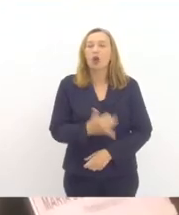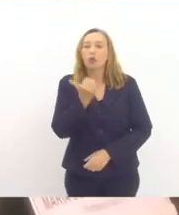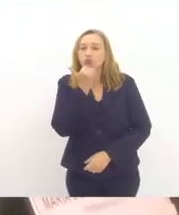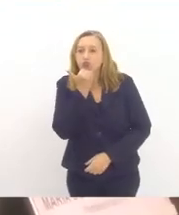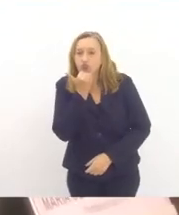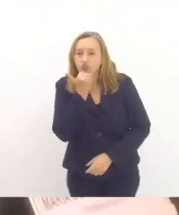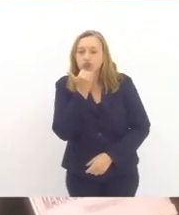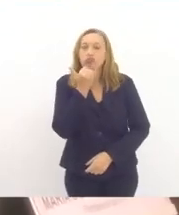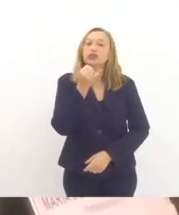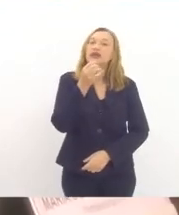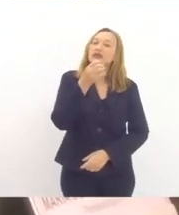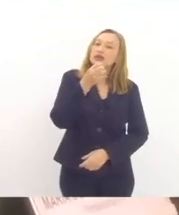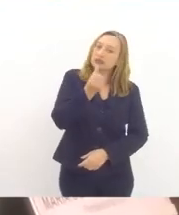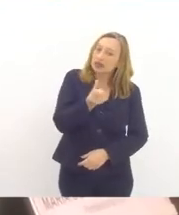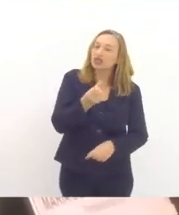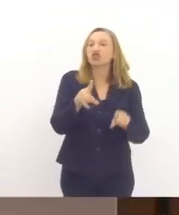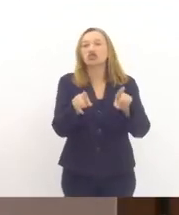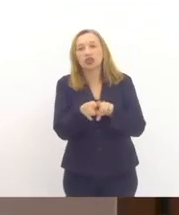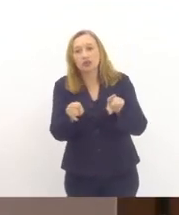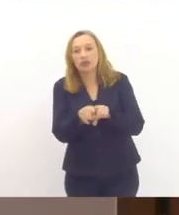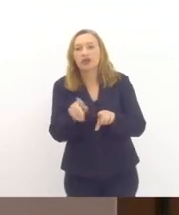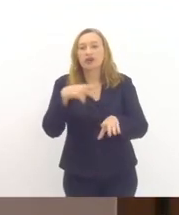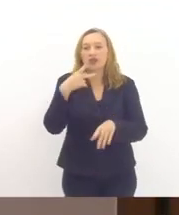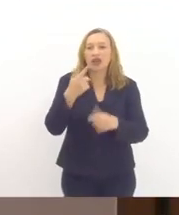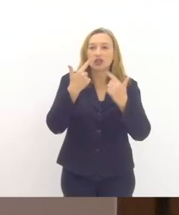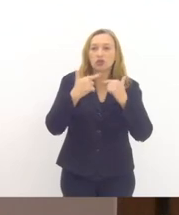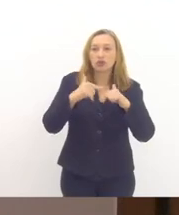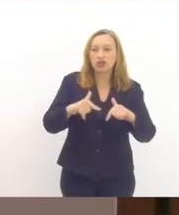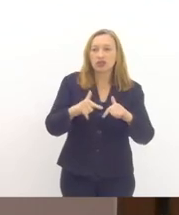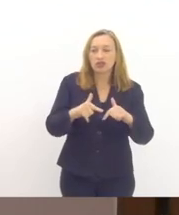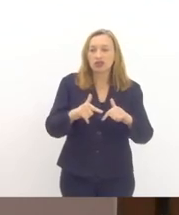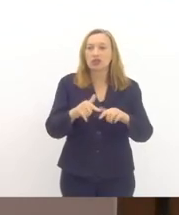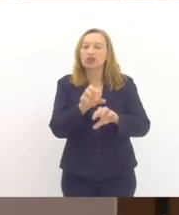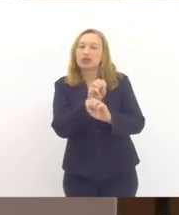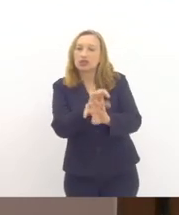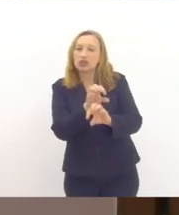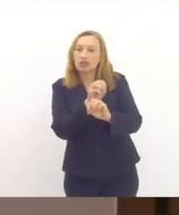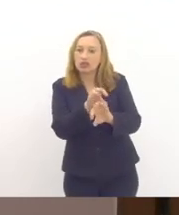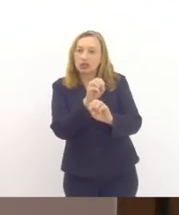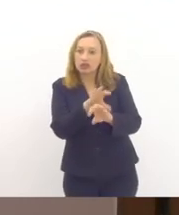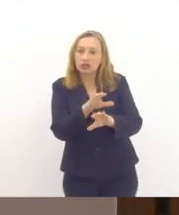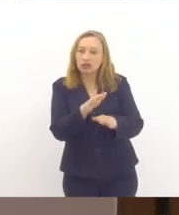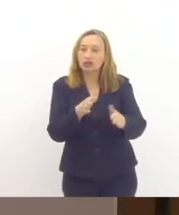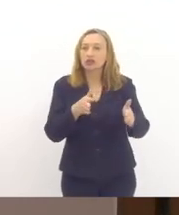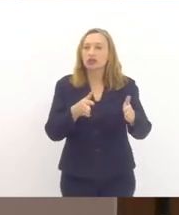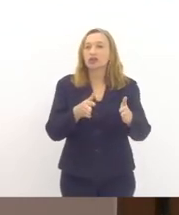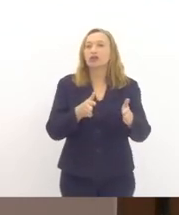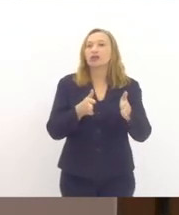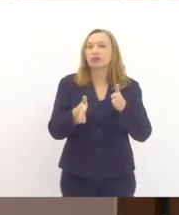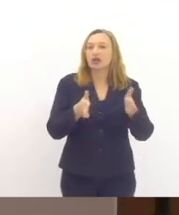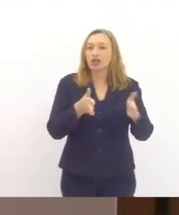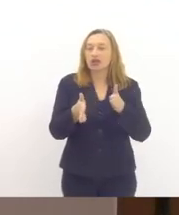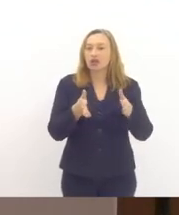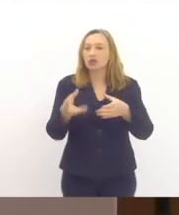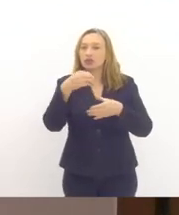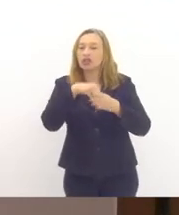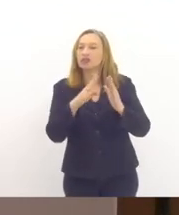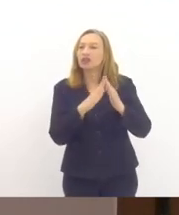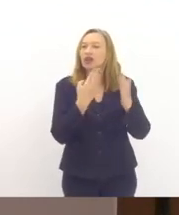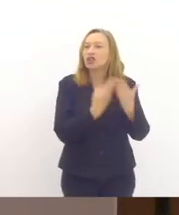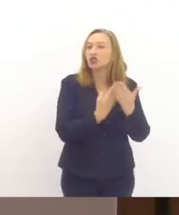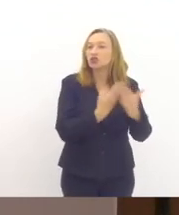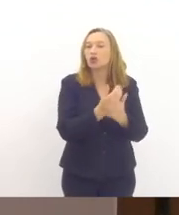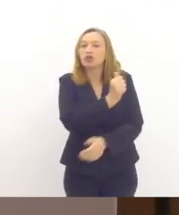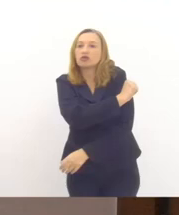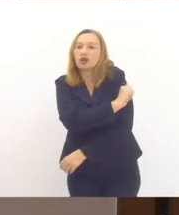a meta 6 também vai falar sobre o ensino de línguas, de forma que o tempo de permanência dos alunos na escola possa ser